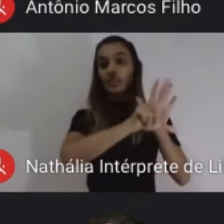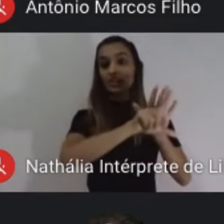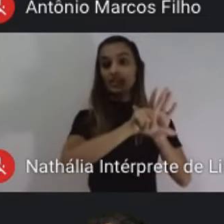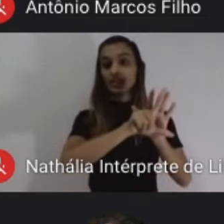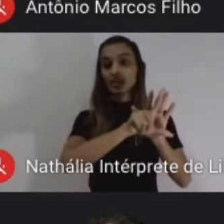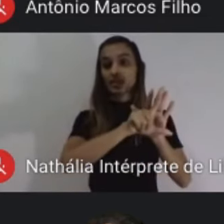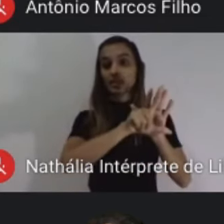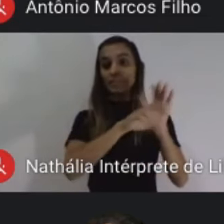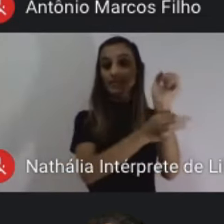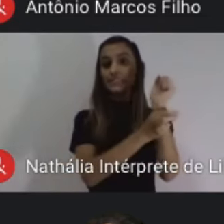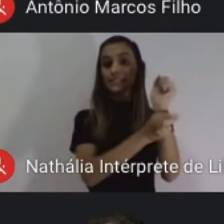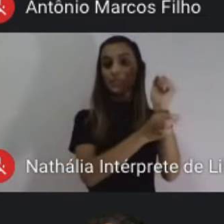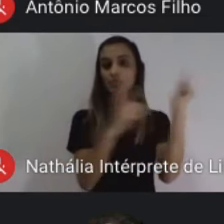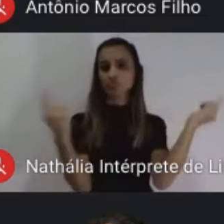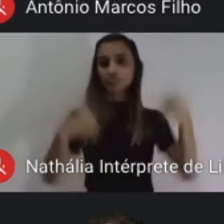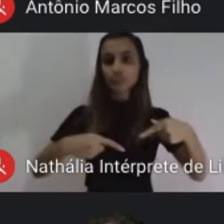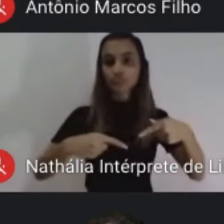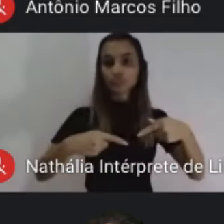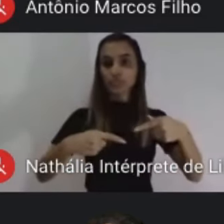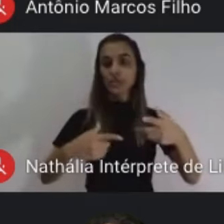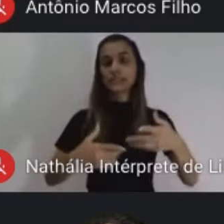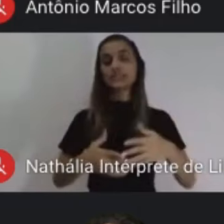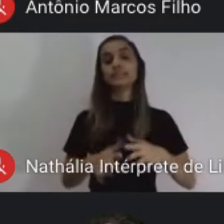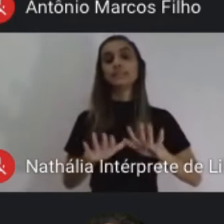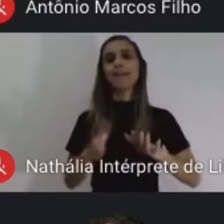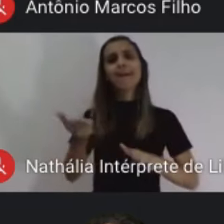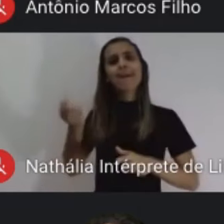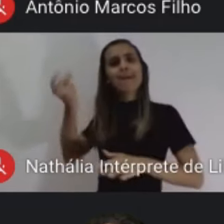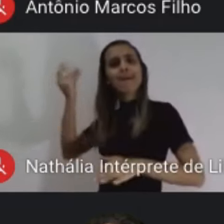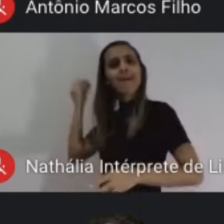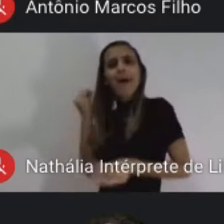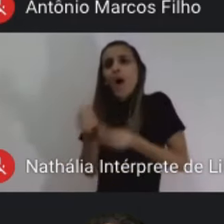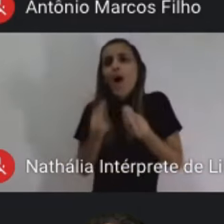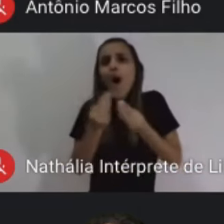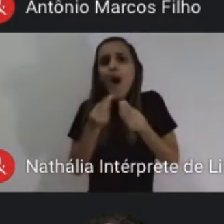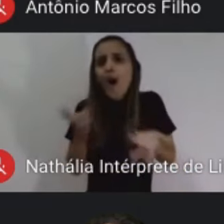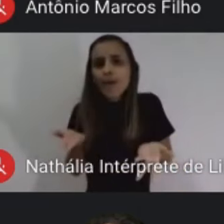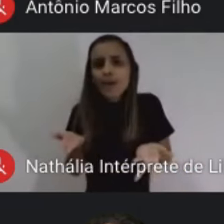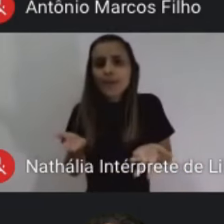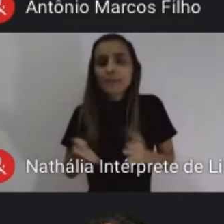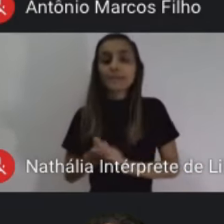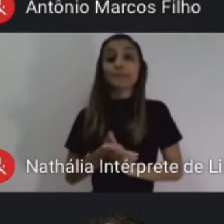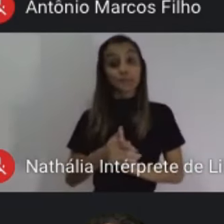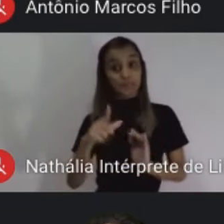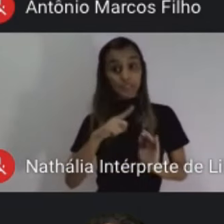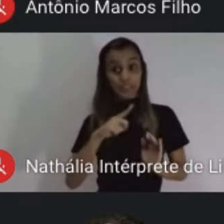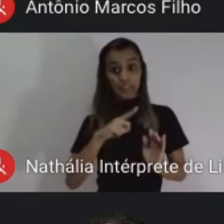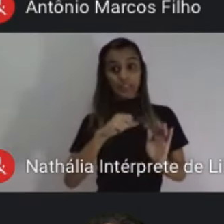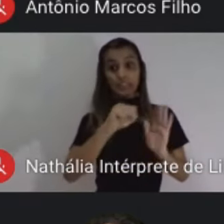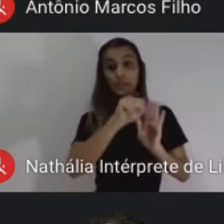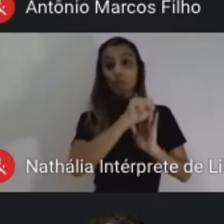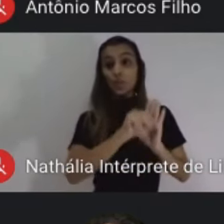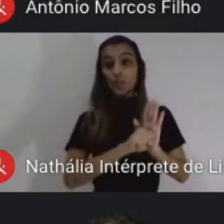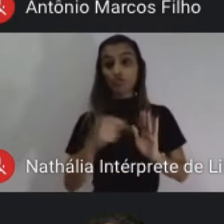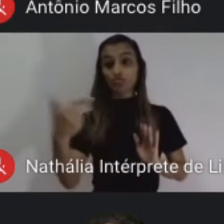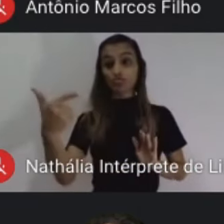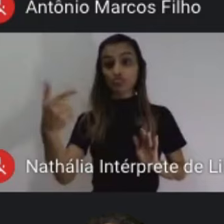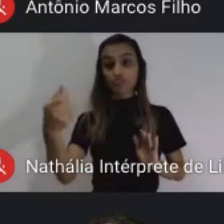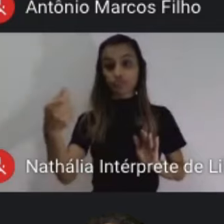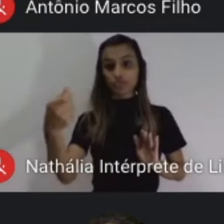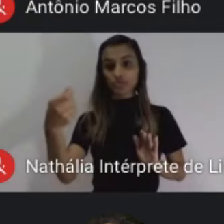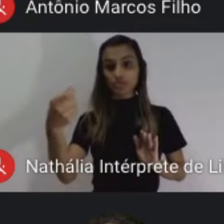debruçar especificamente sobre isso. E, especificamente, isso toca no artigo 20 da Lei de Segurança Nacional, como eu falei, porque nesse